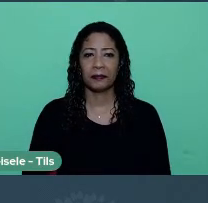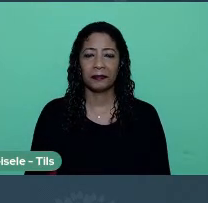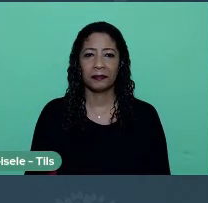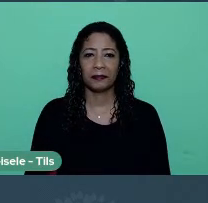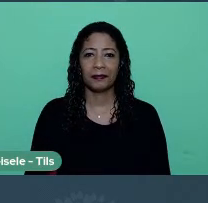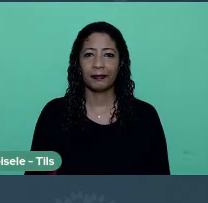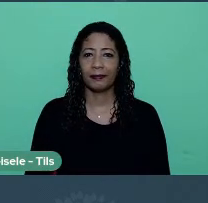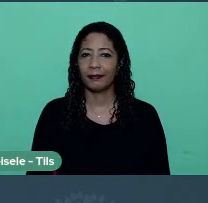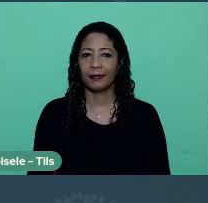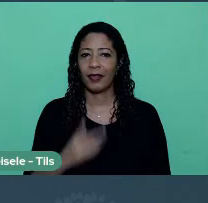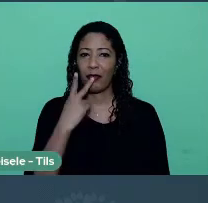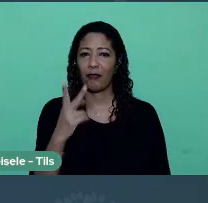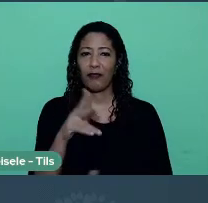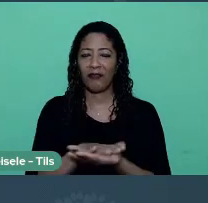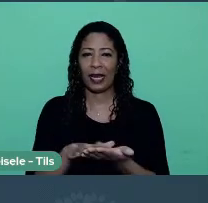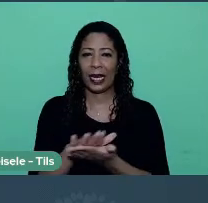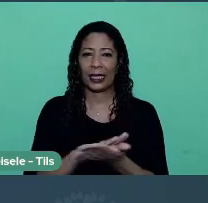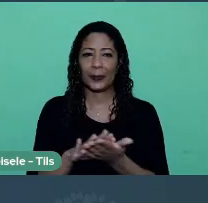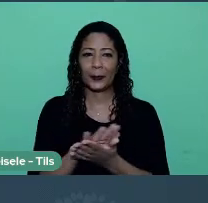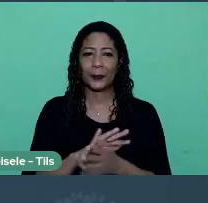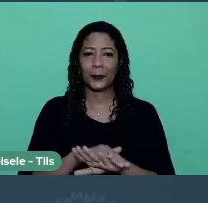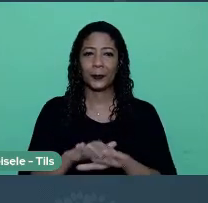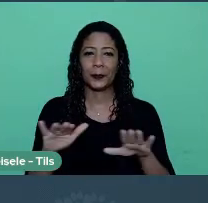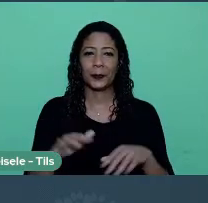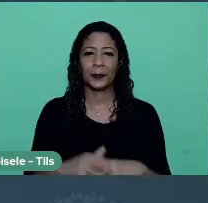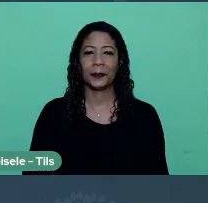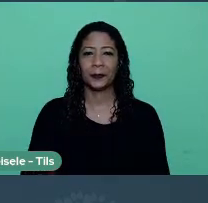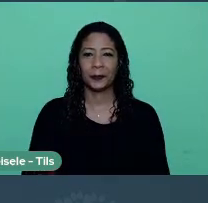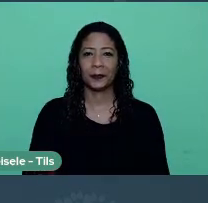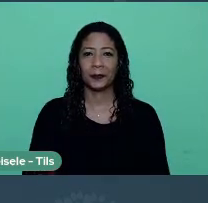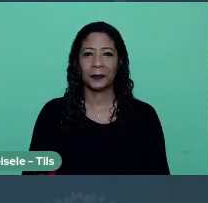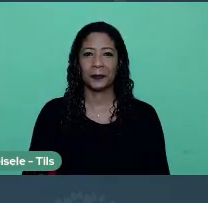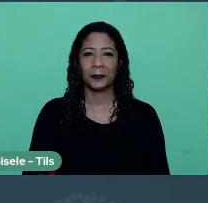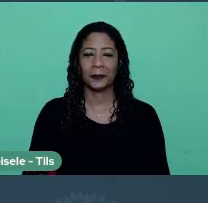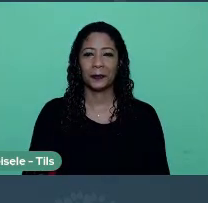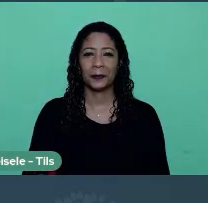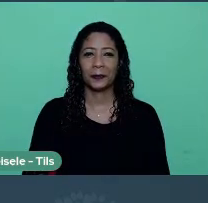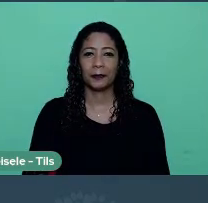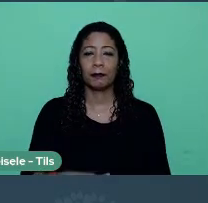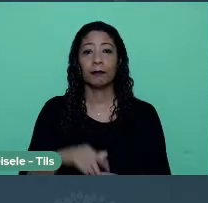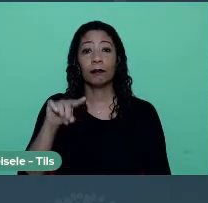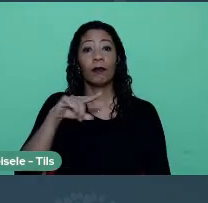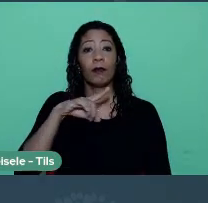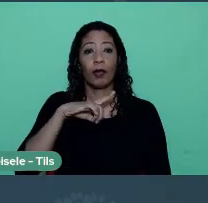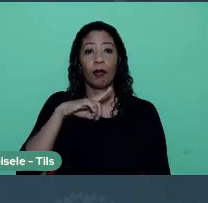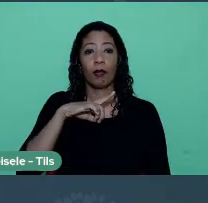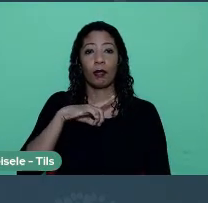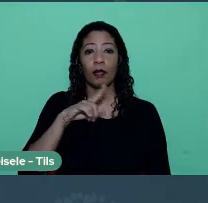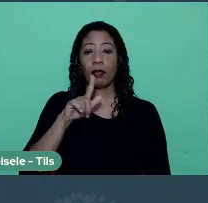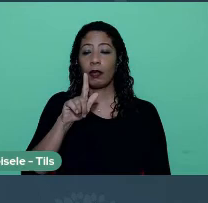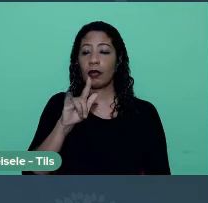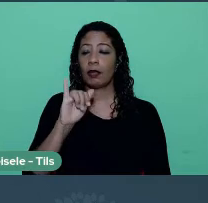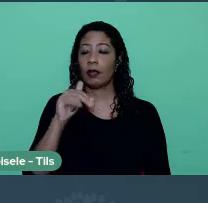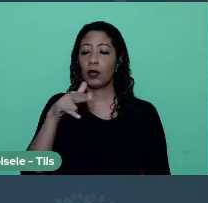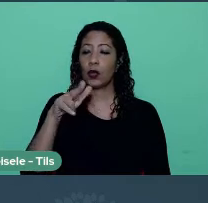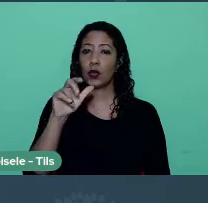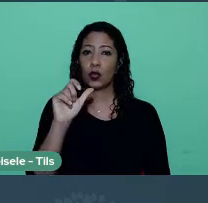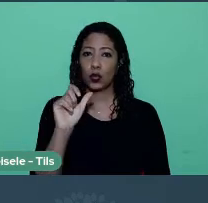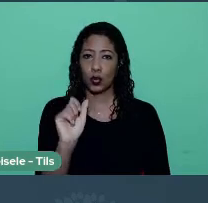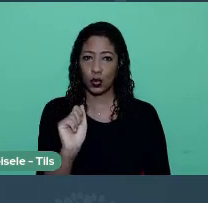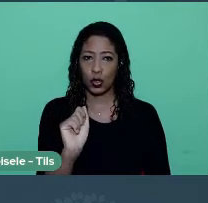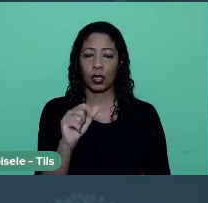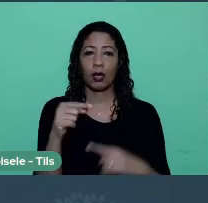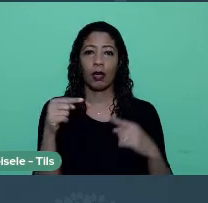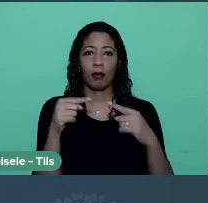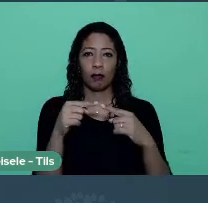Sem comentários, né? Aqui nós temos, através do GINA, que é a diretriz mais importante